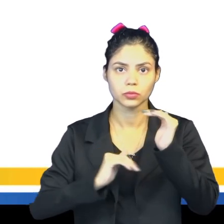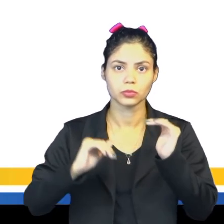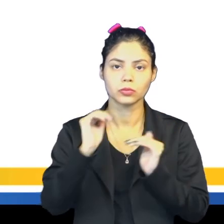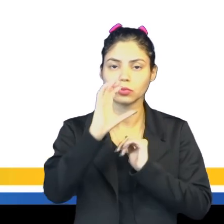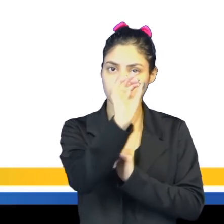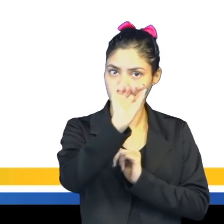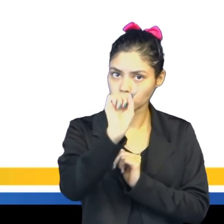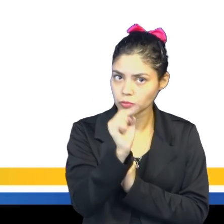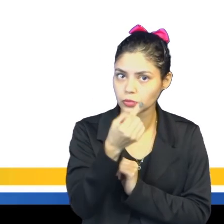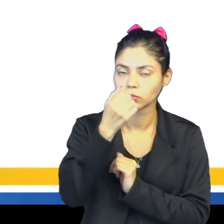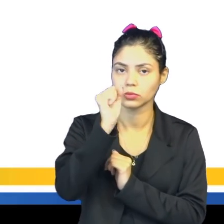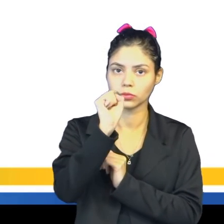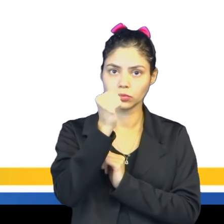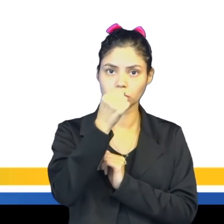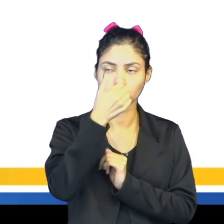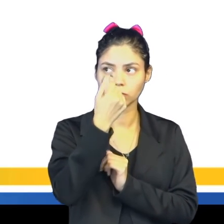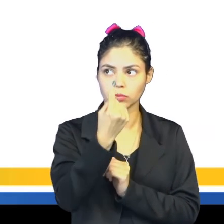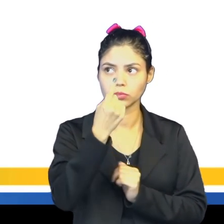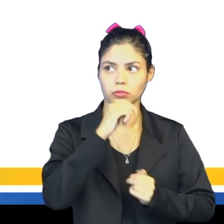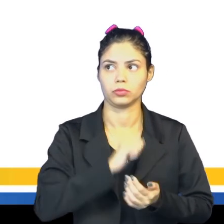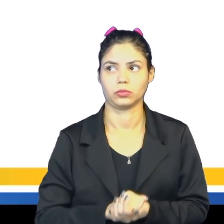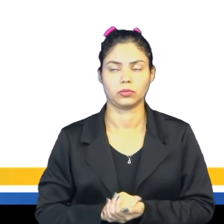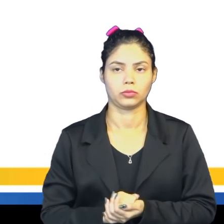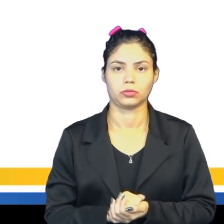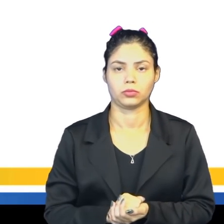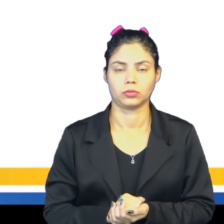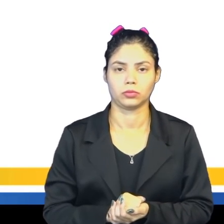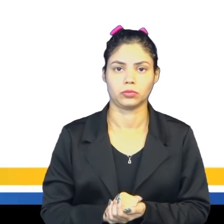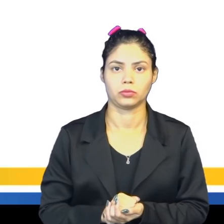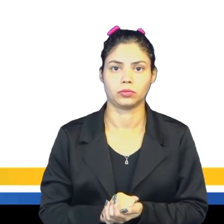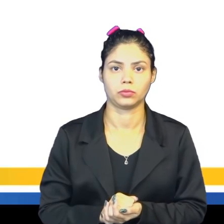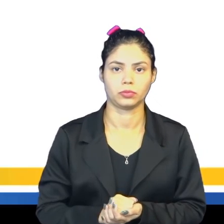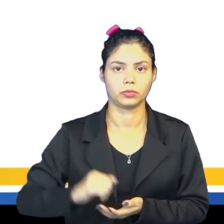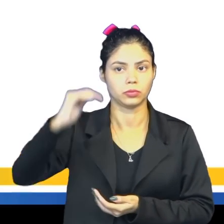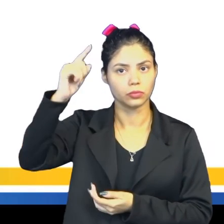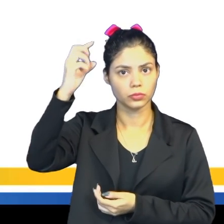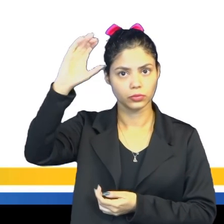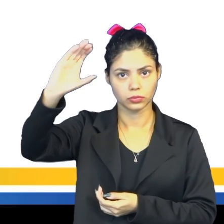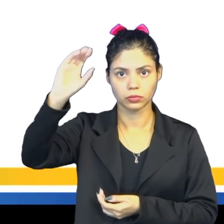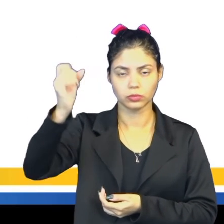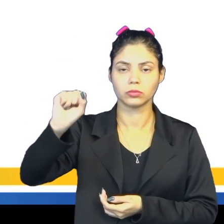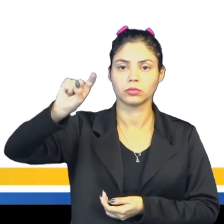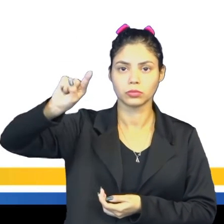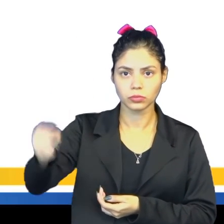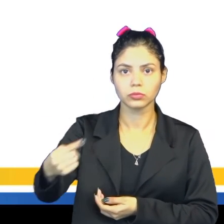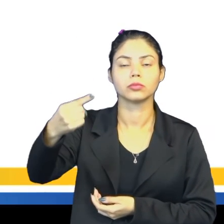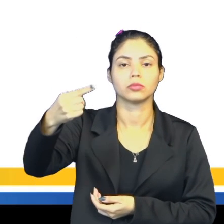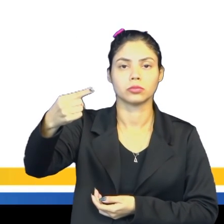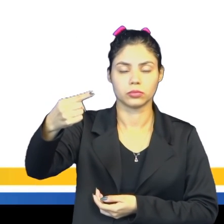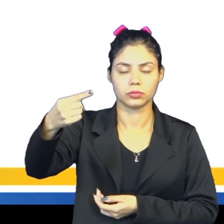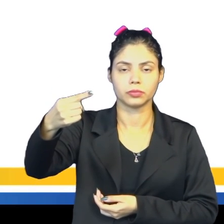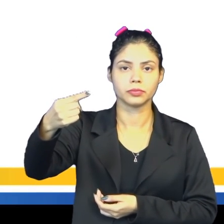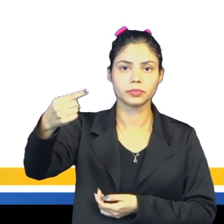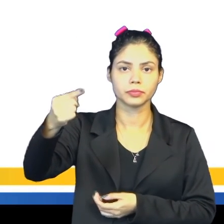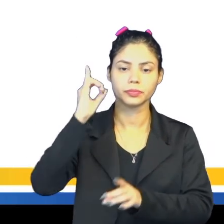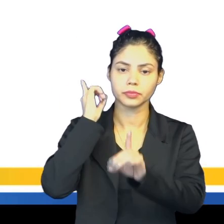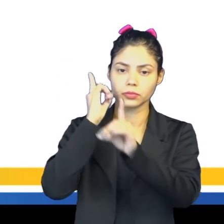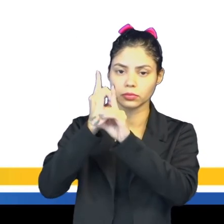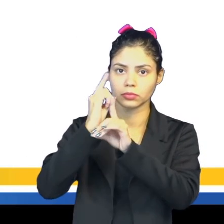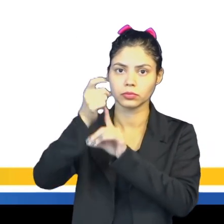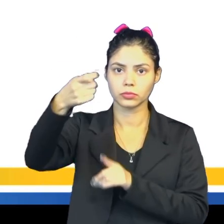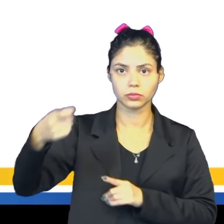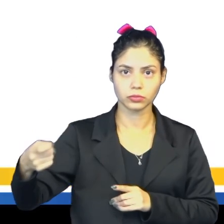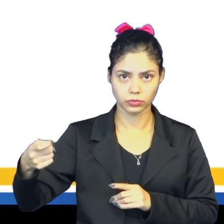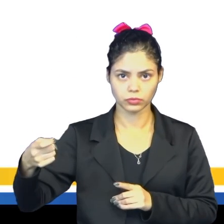temos 0,81 metros cúbicos. Na capacidade eu tenho 1.000 litros e nós vamos